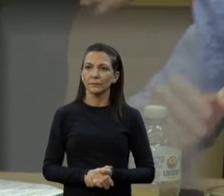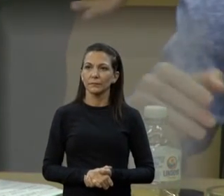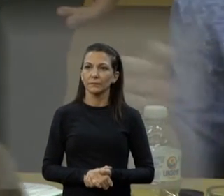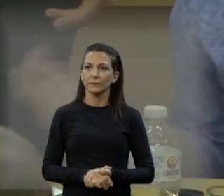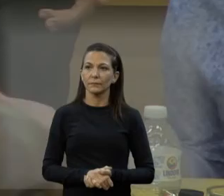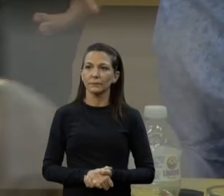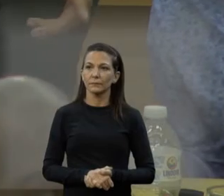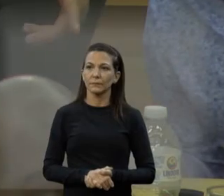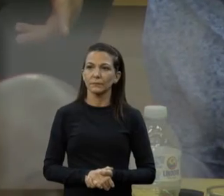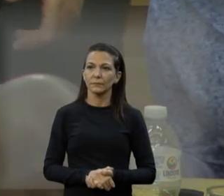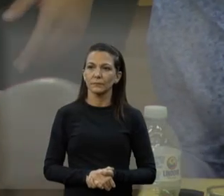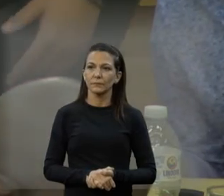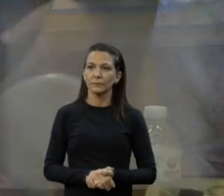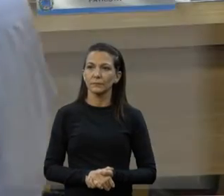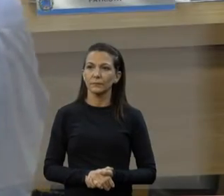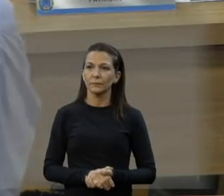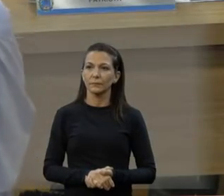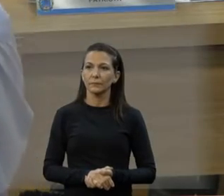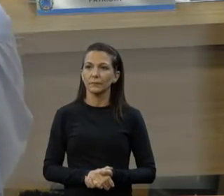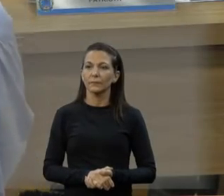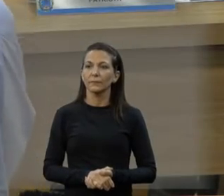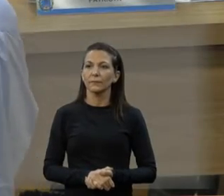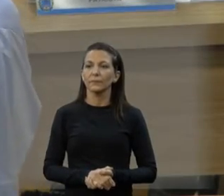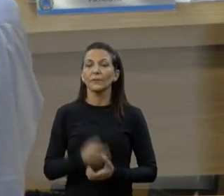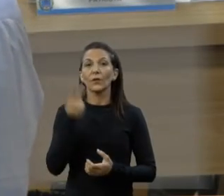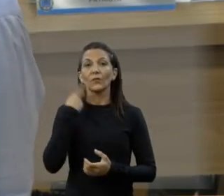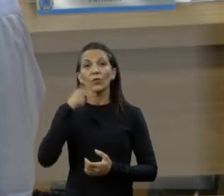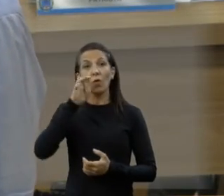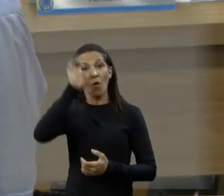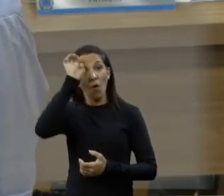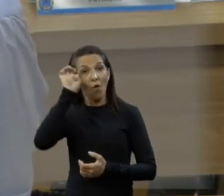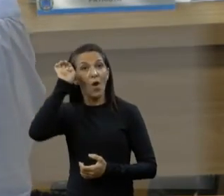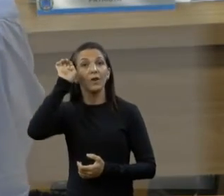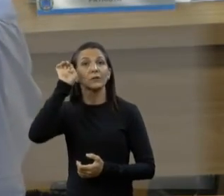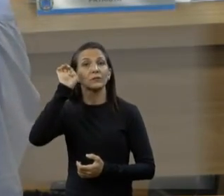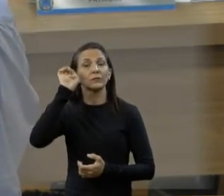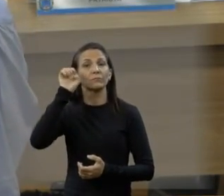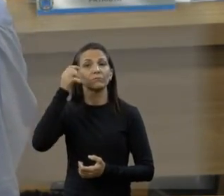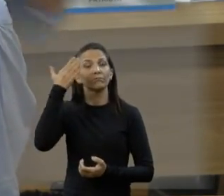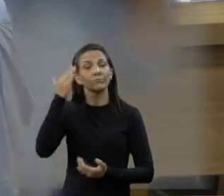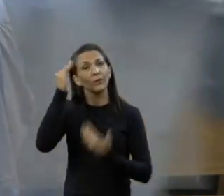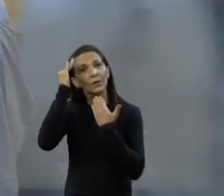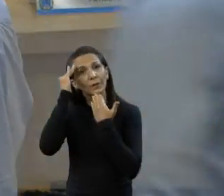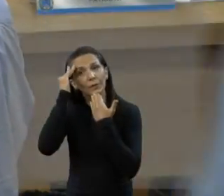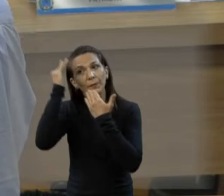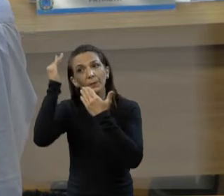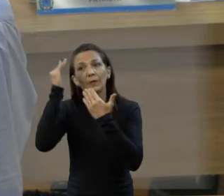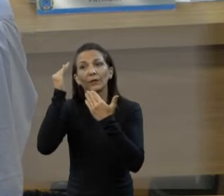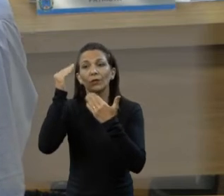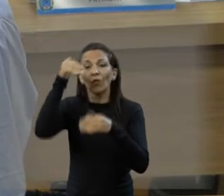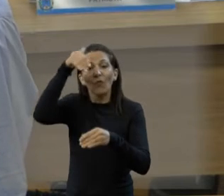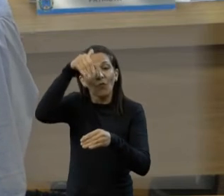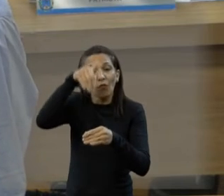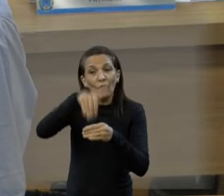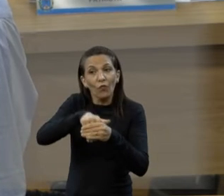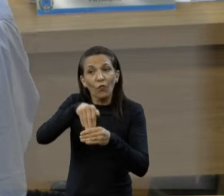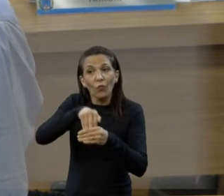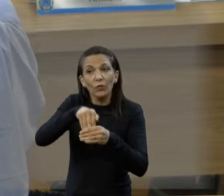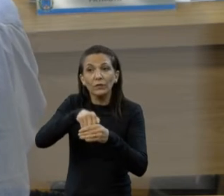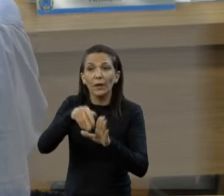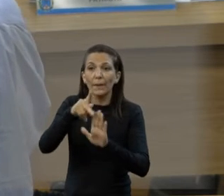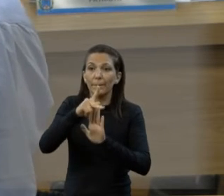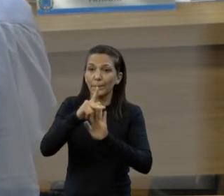o mobilissimo senhor vereador Edson réu muito obrigado por nos permitir voltar